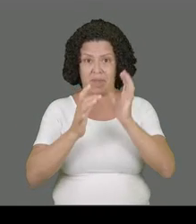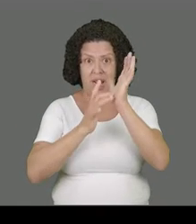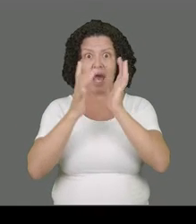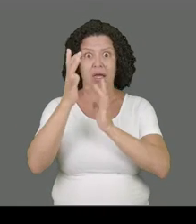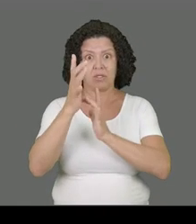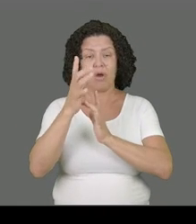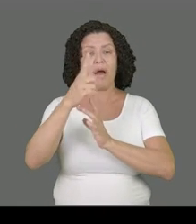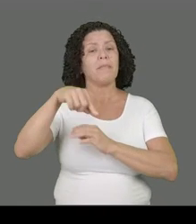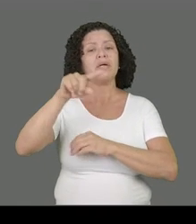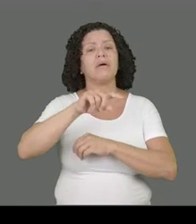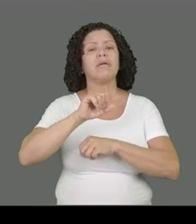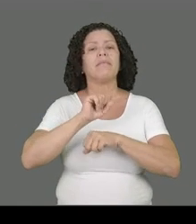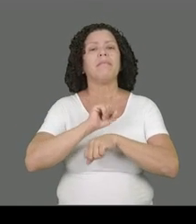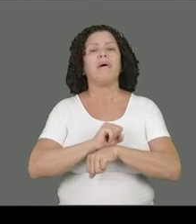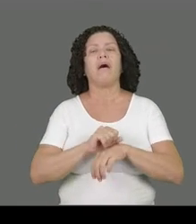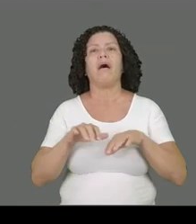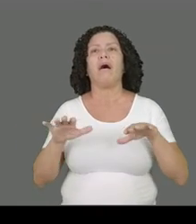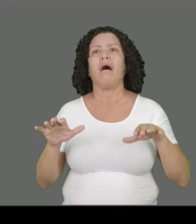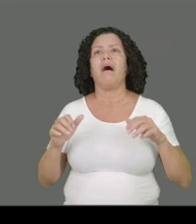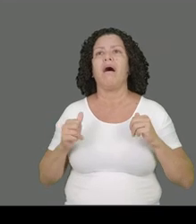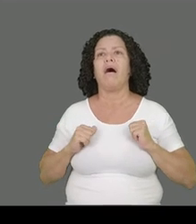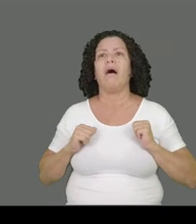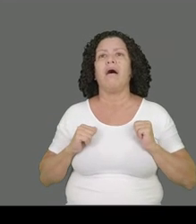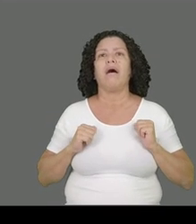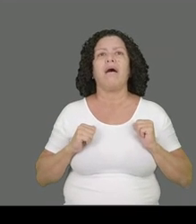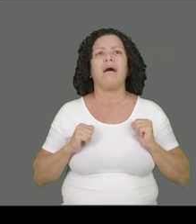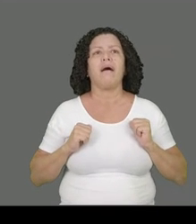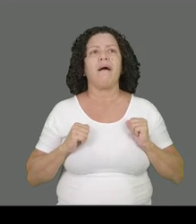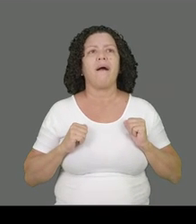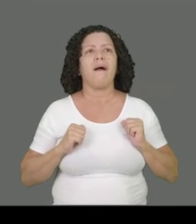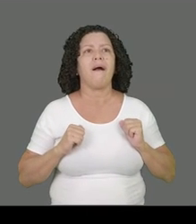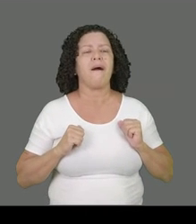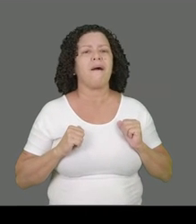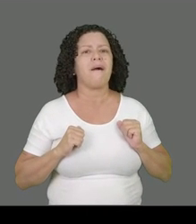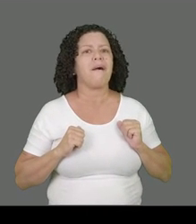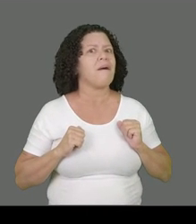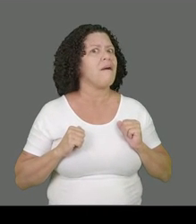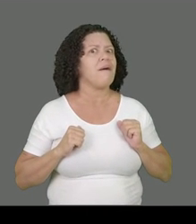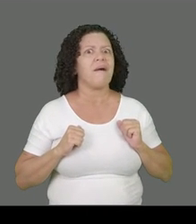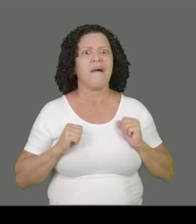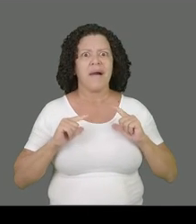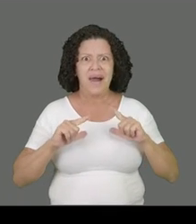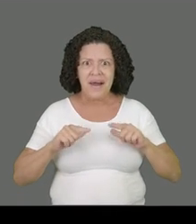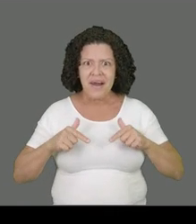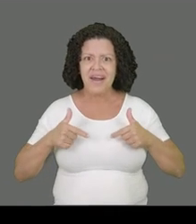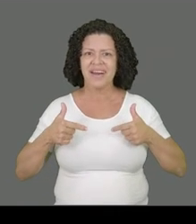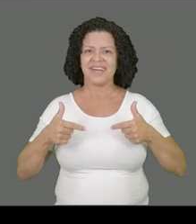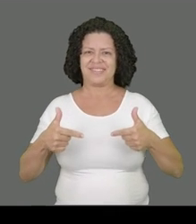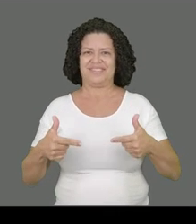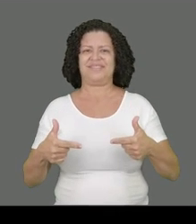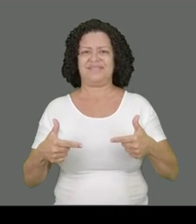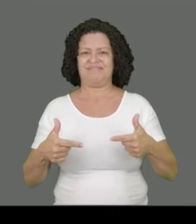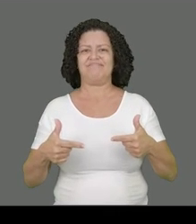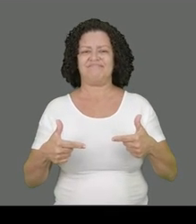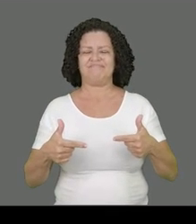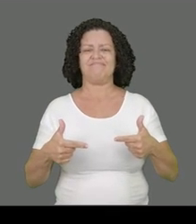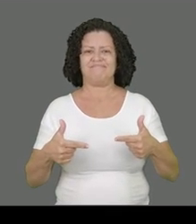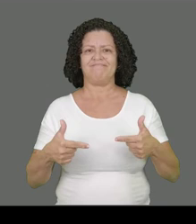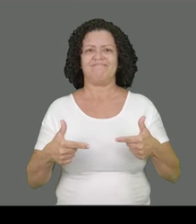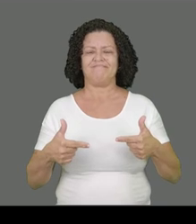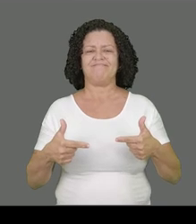O Cristo nos convida a não ficarmos parados. Ele nos convida a agirmos.